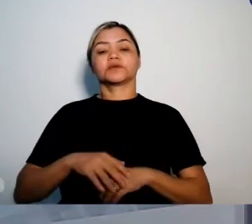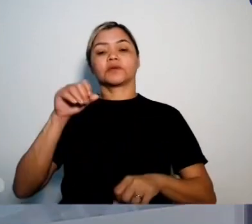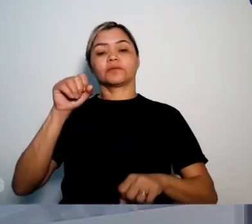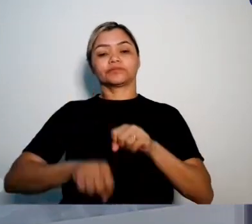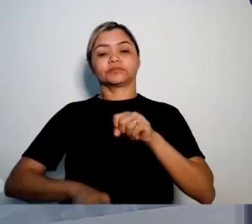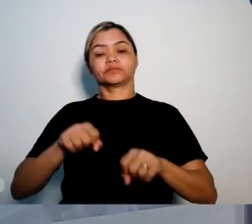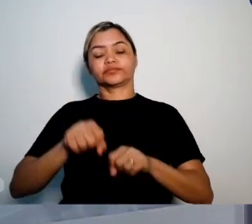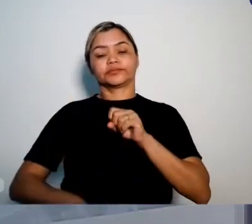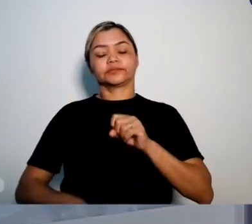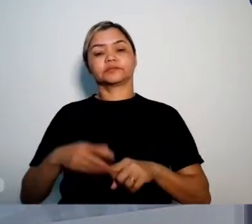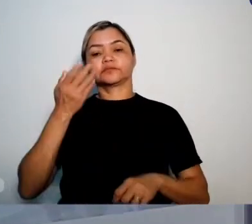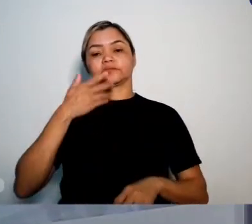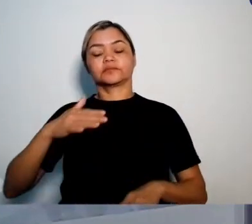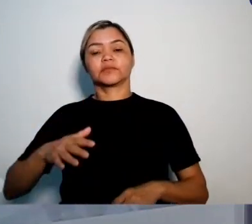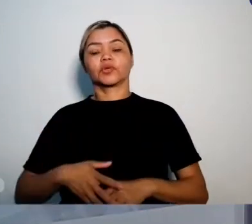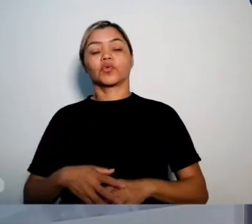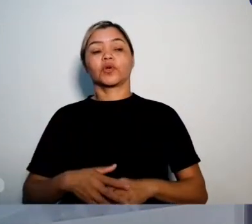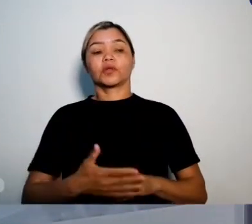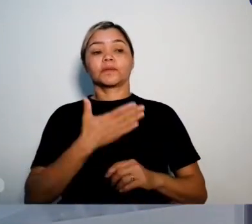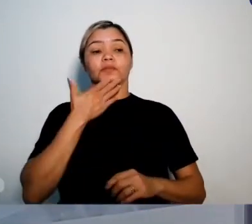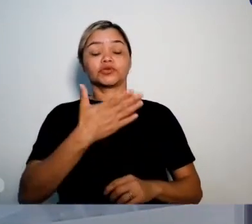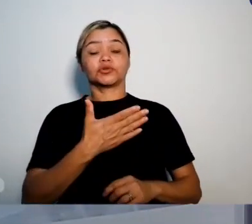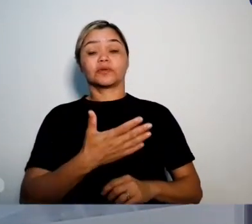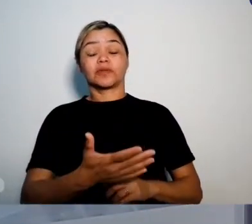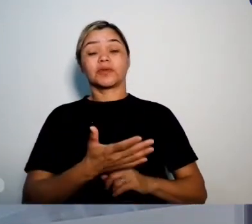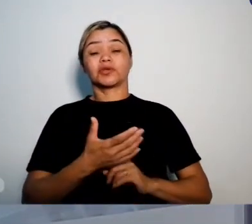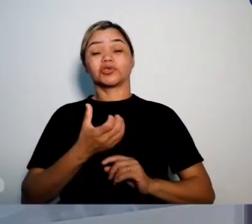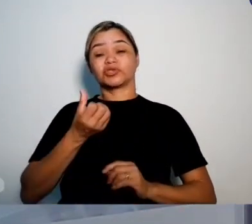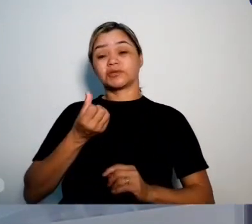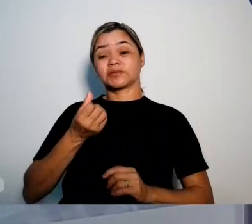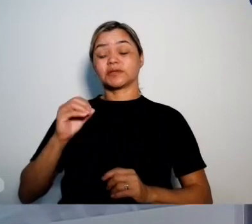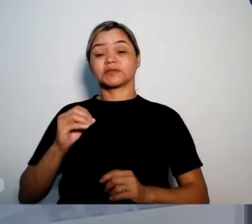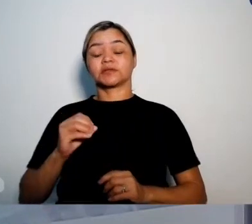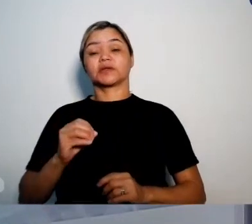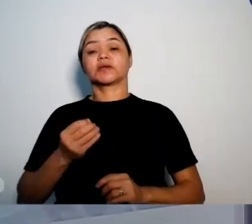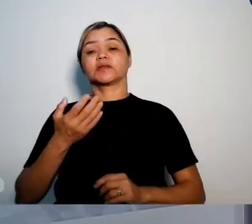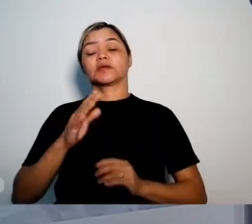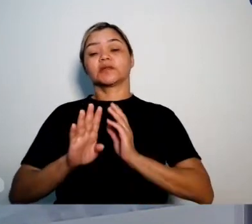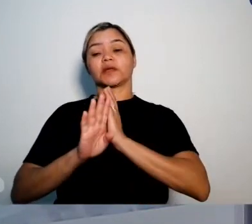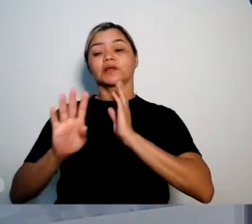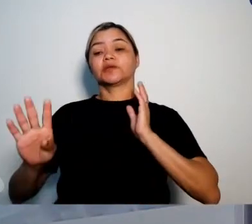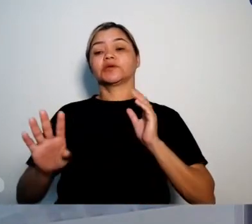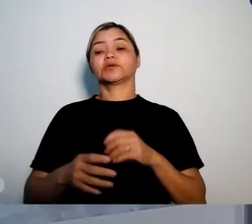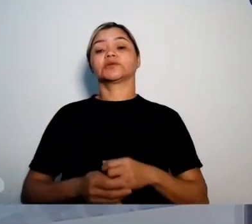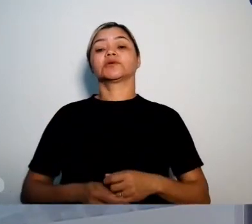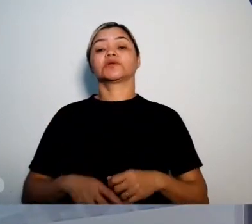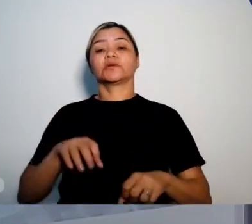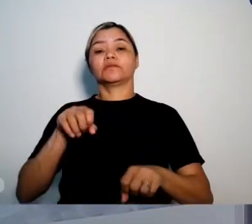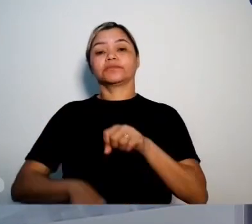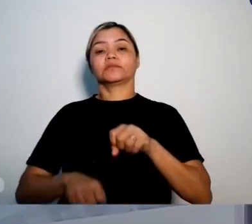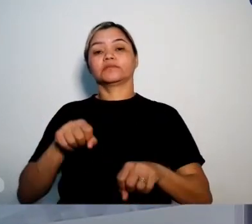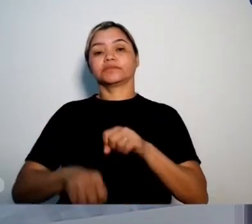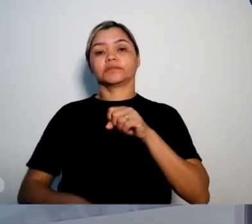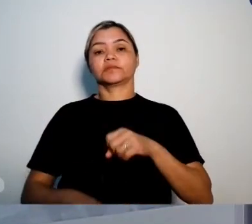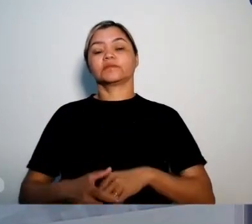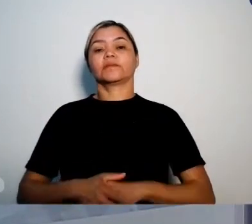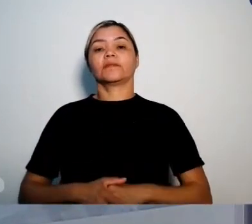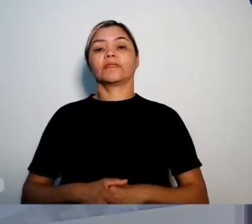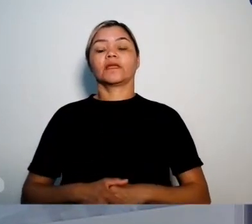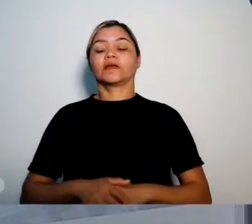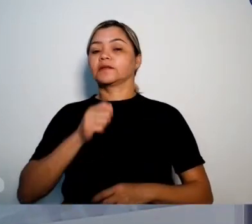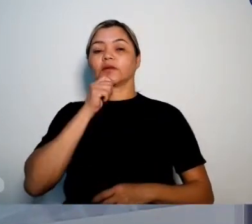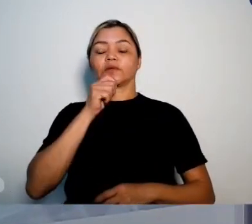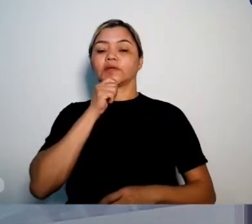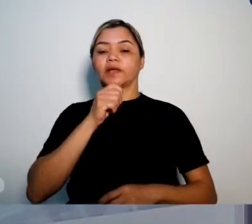essa demanda veio até mim, nós tínhamos 60 crianças na lista de espera que tinham sido violentadas e não estavam tendo acesso